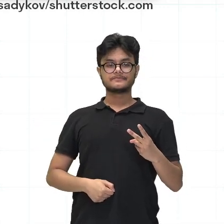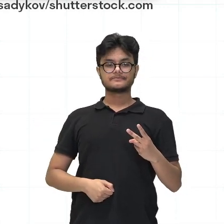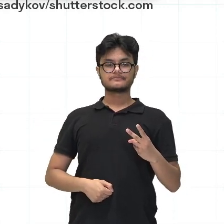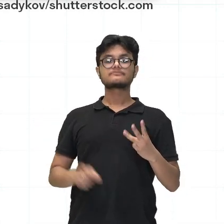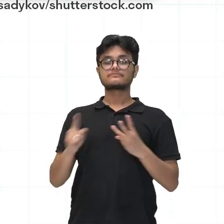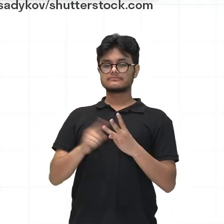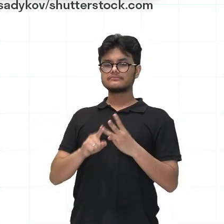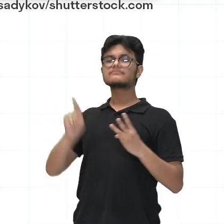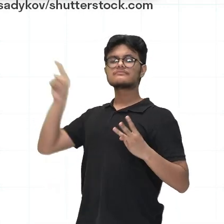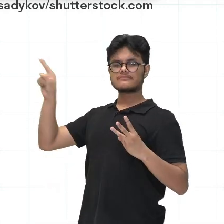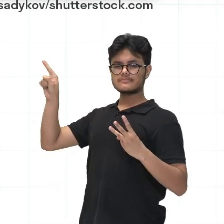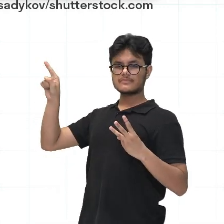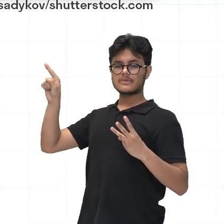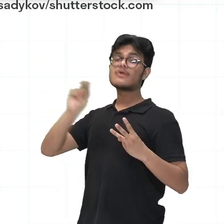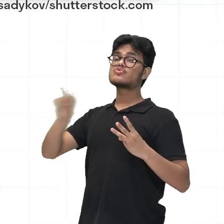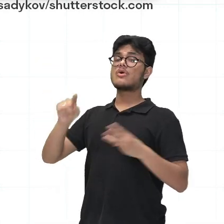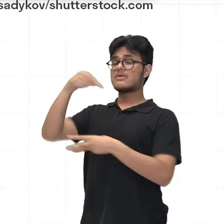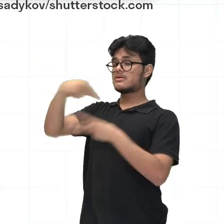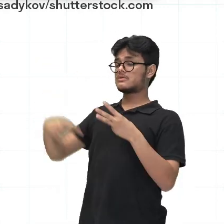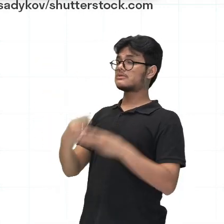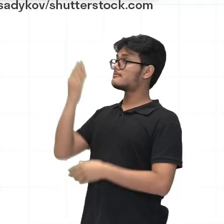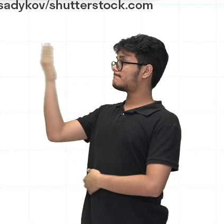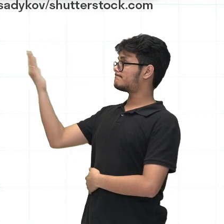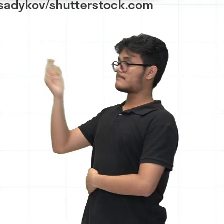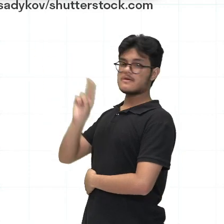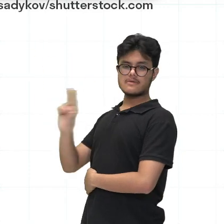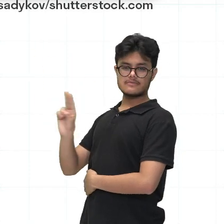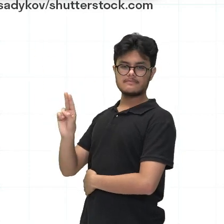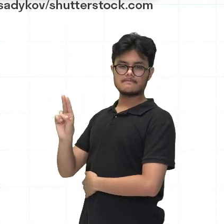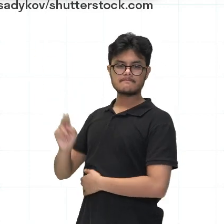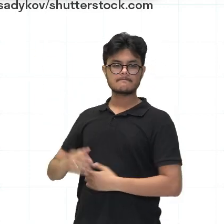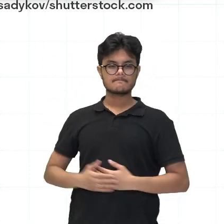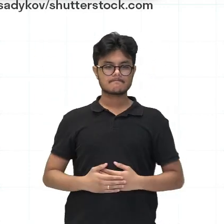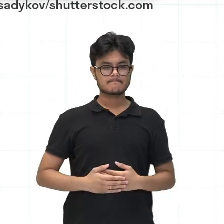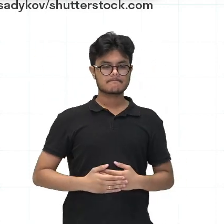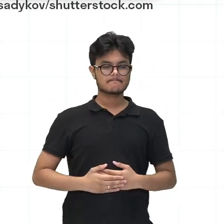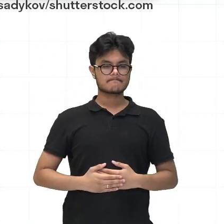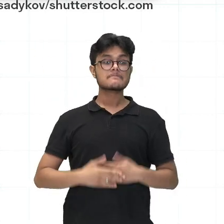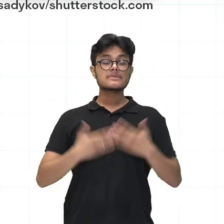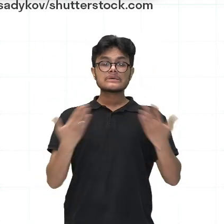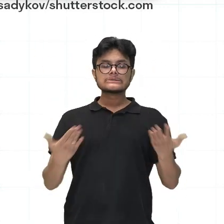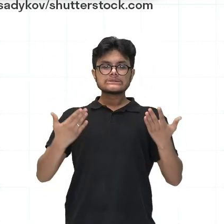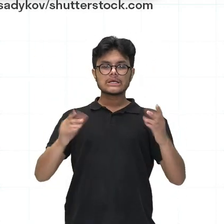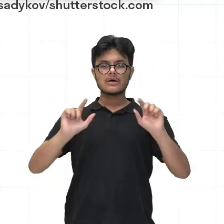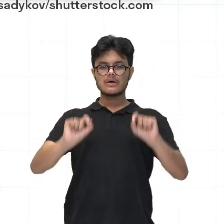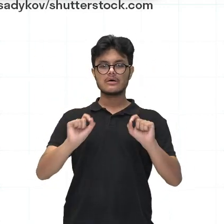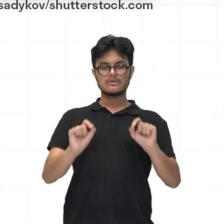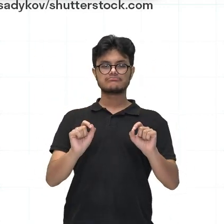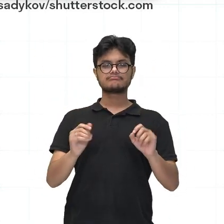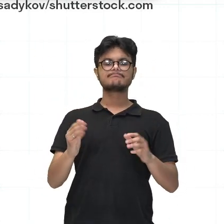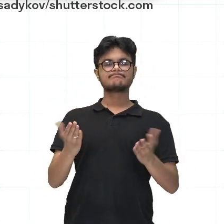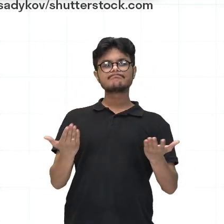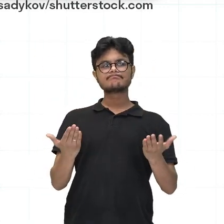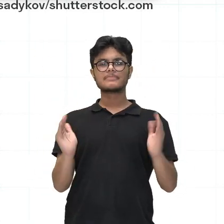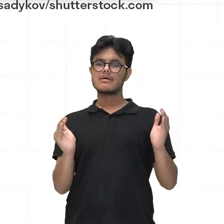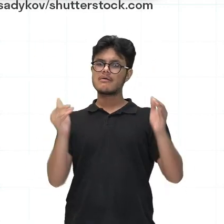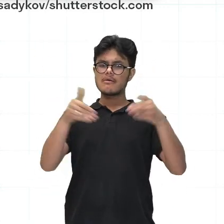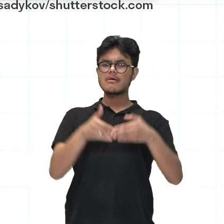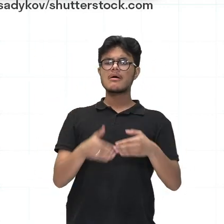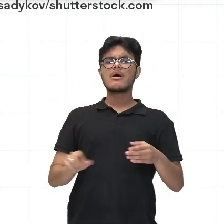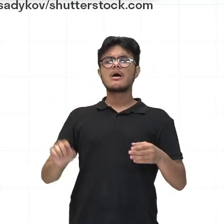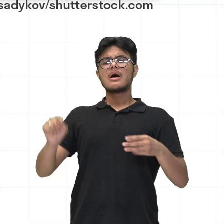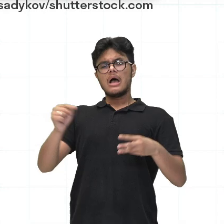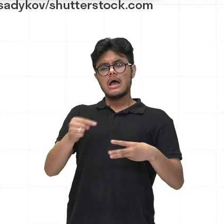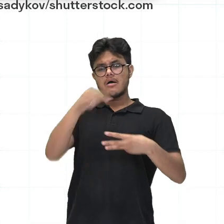e a febre do Nilo ocidental, né? É importante a gente focar